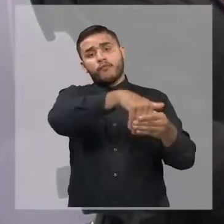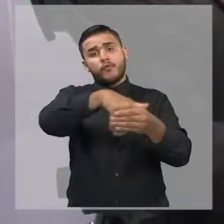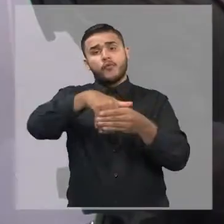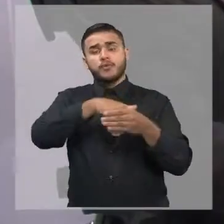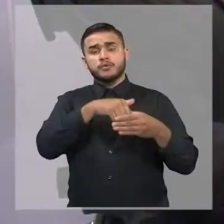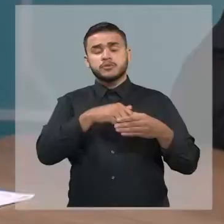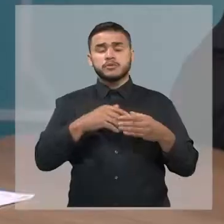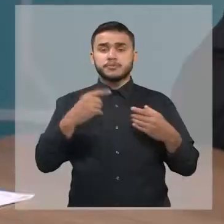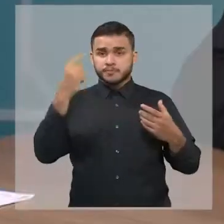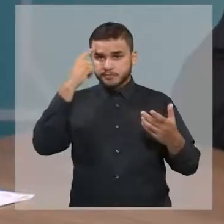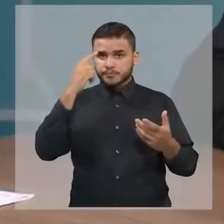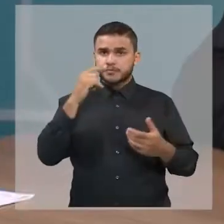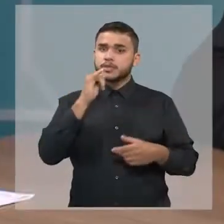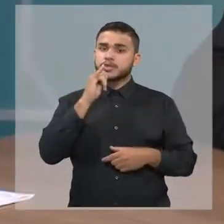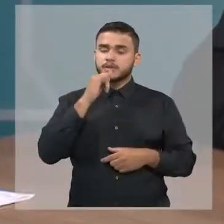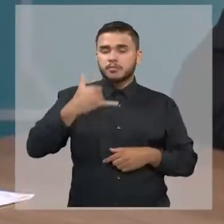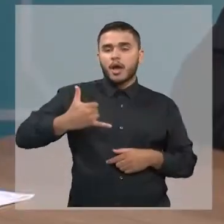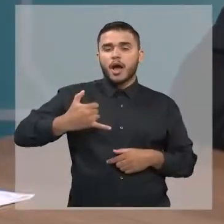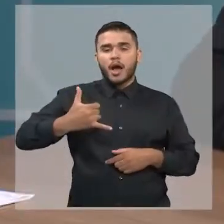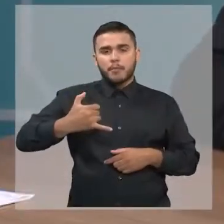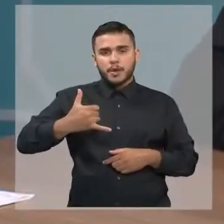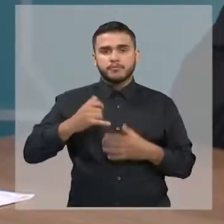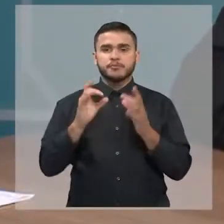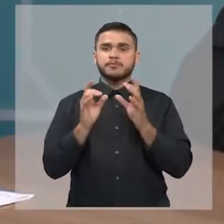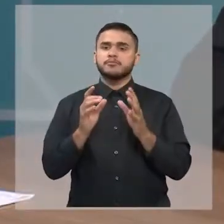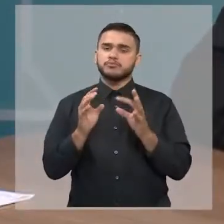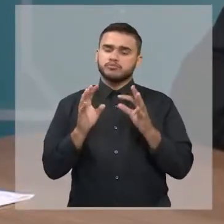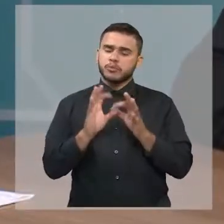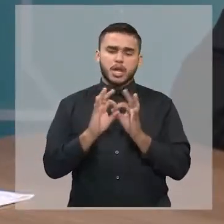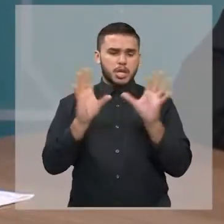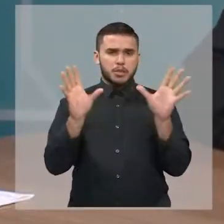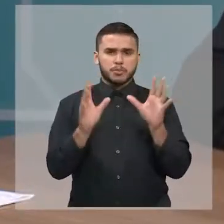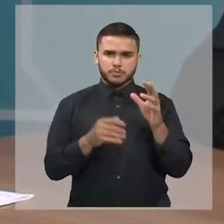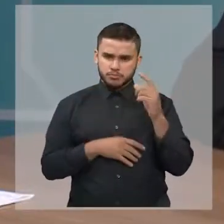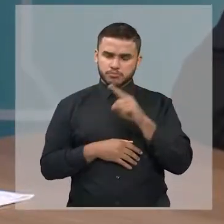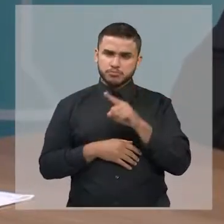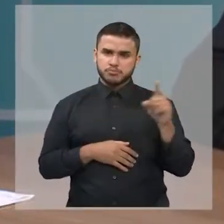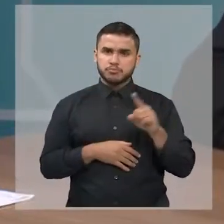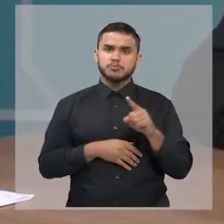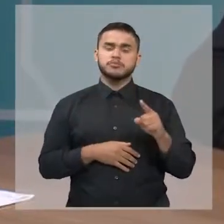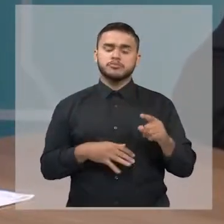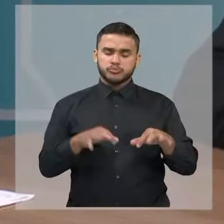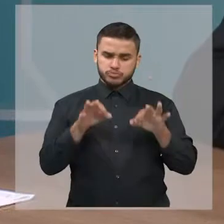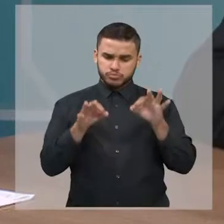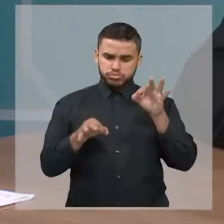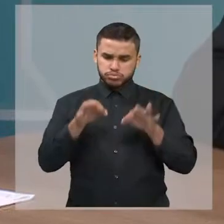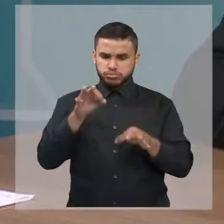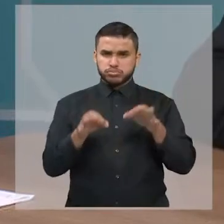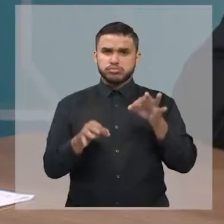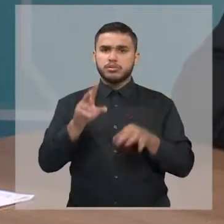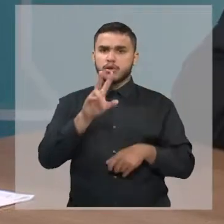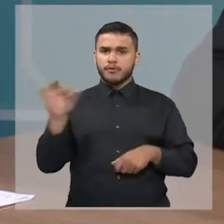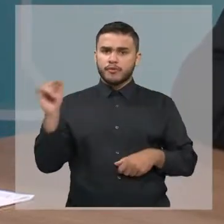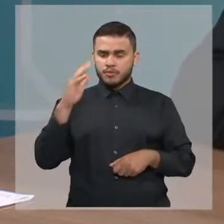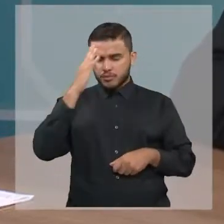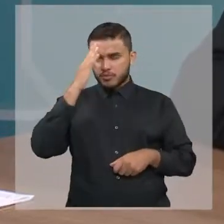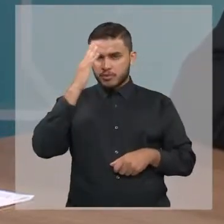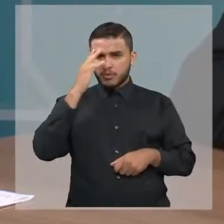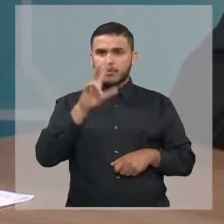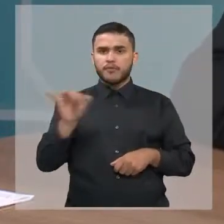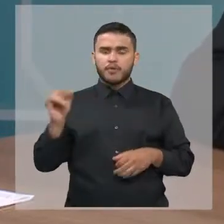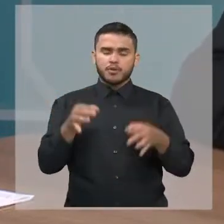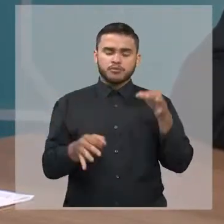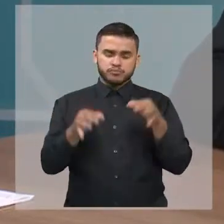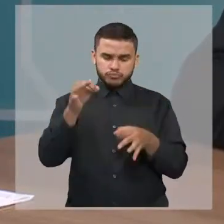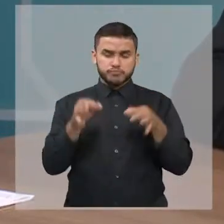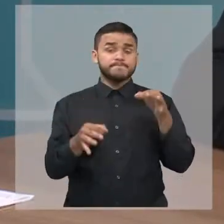específico. Então teve a questão da arma, da liberação do porte de arma, que eu acredito que vai ser judicializado, a própria base do governo acredita que vai ser